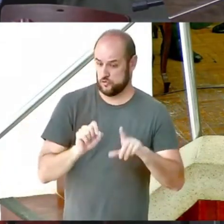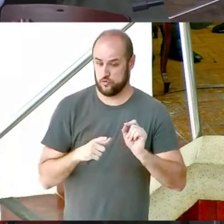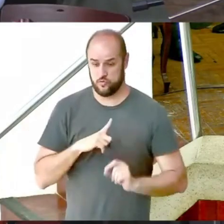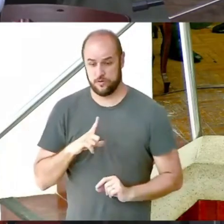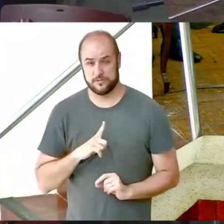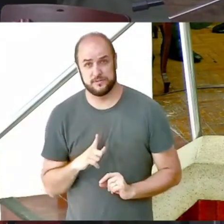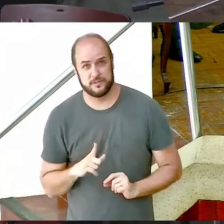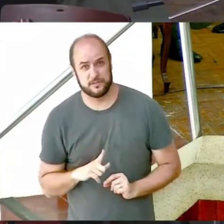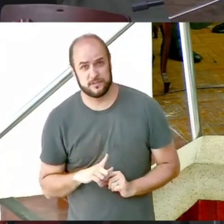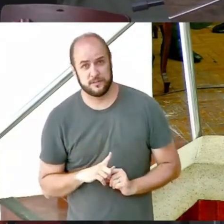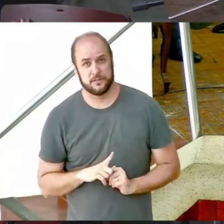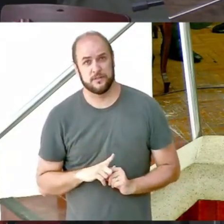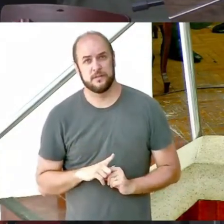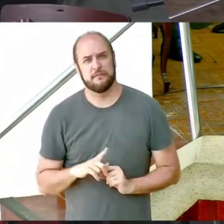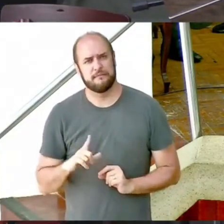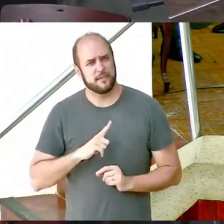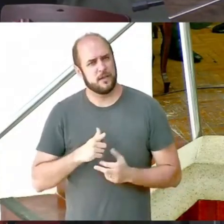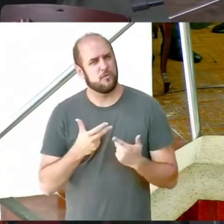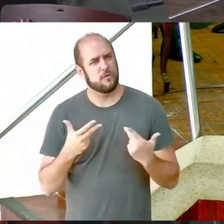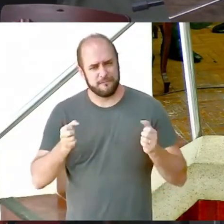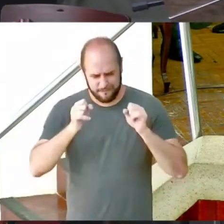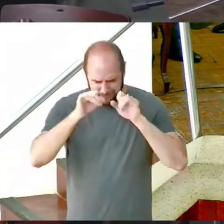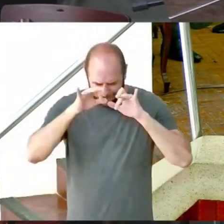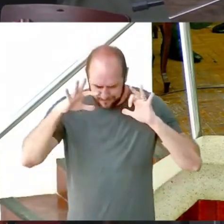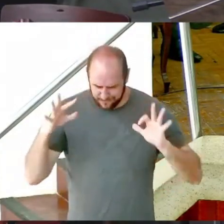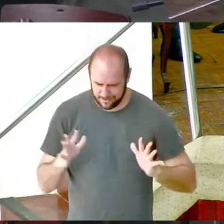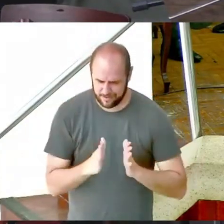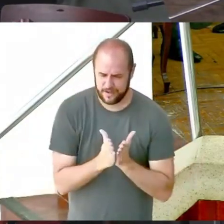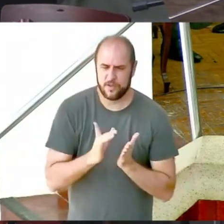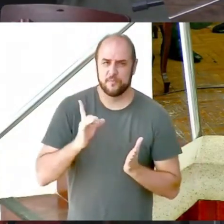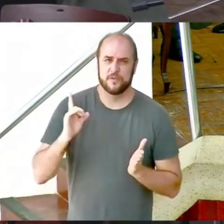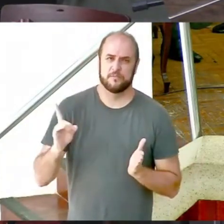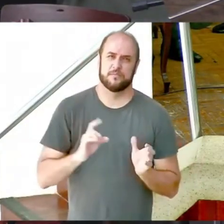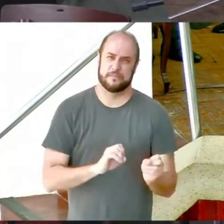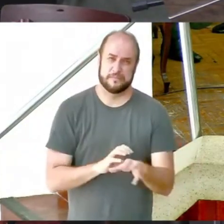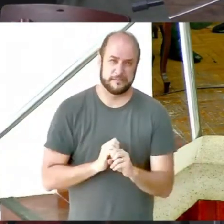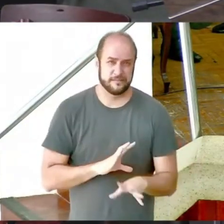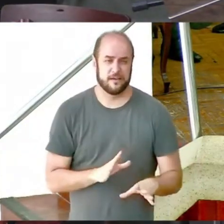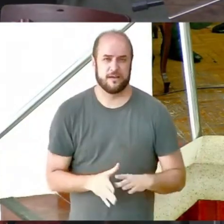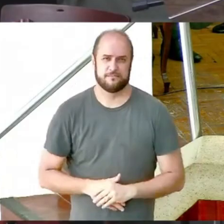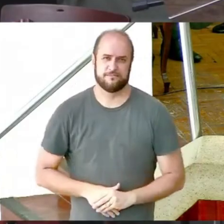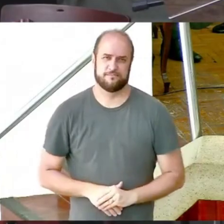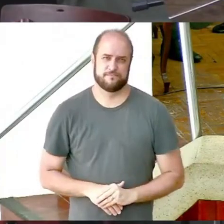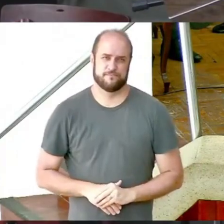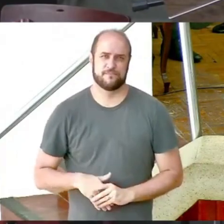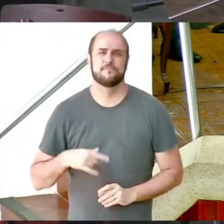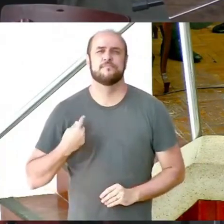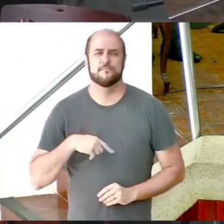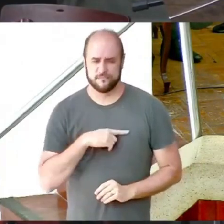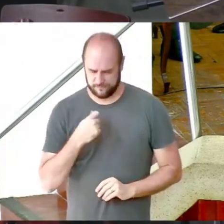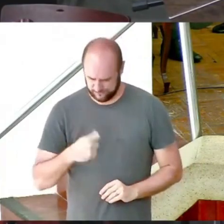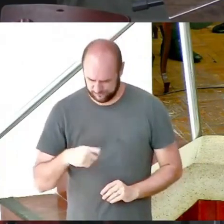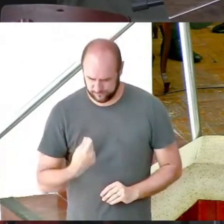algumas claras orientações da Escritura Sagrada que nós devemos seguir e que nós